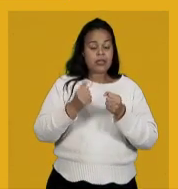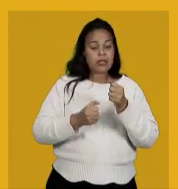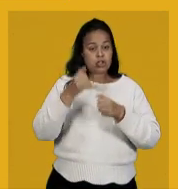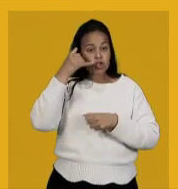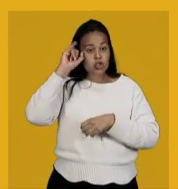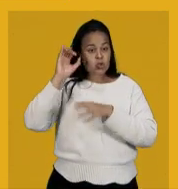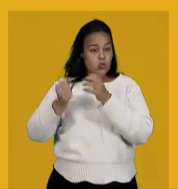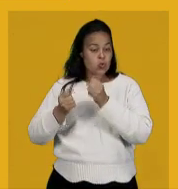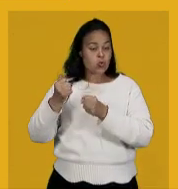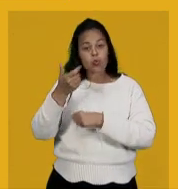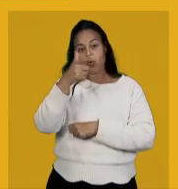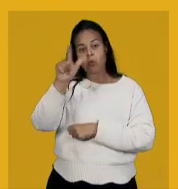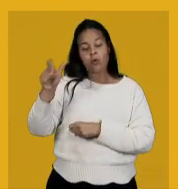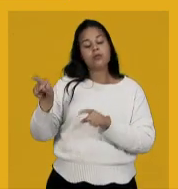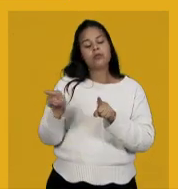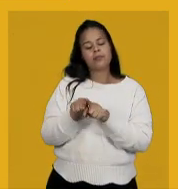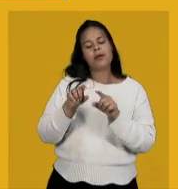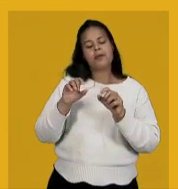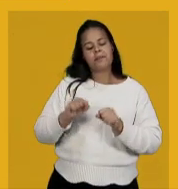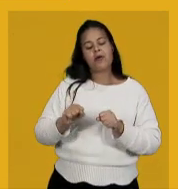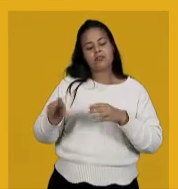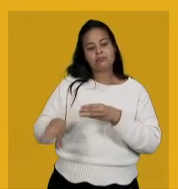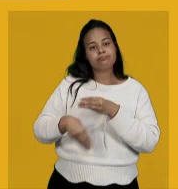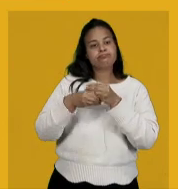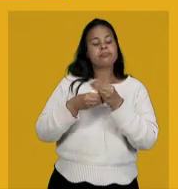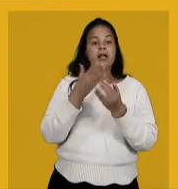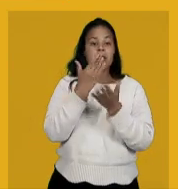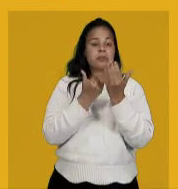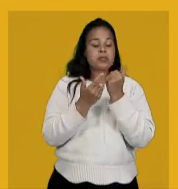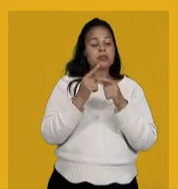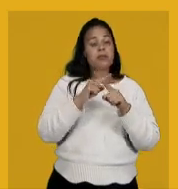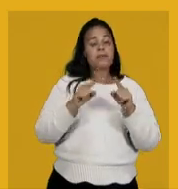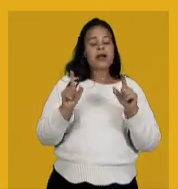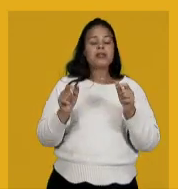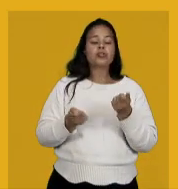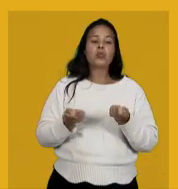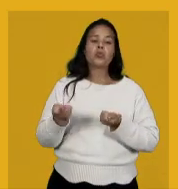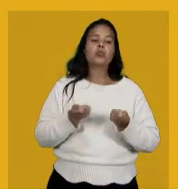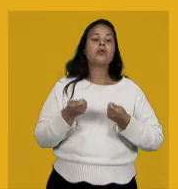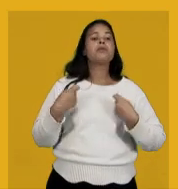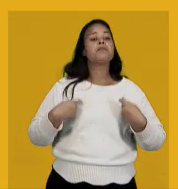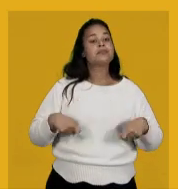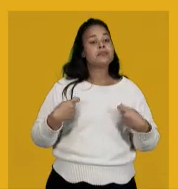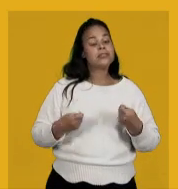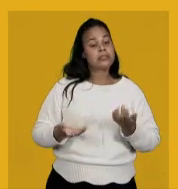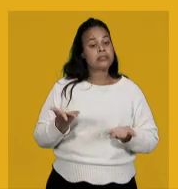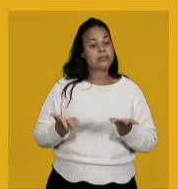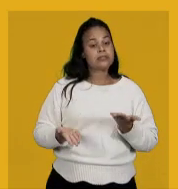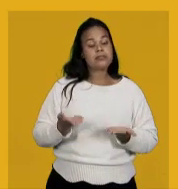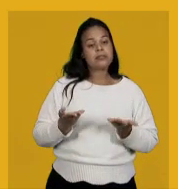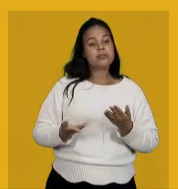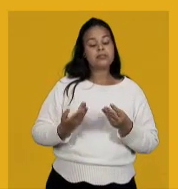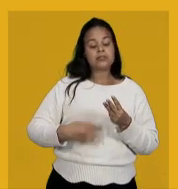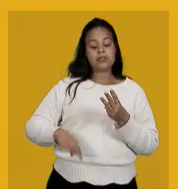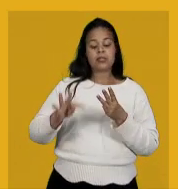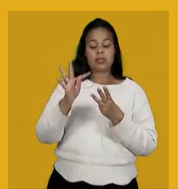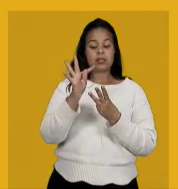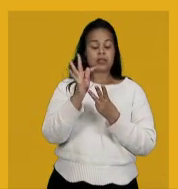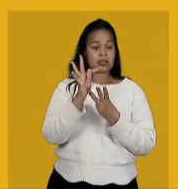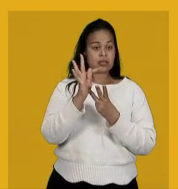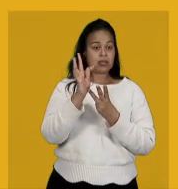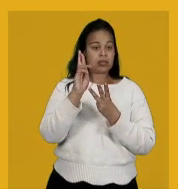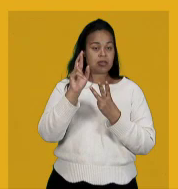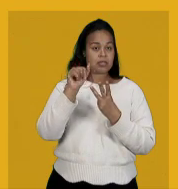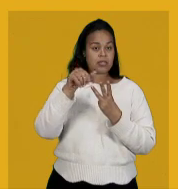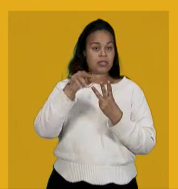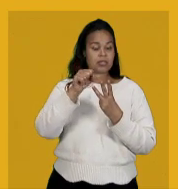leite. Podem até fazer parte da alimentação, mas em quantidades controladas. A gordura trans é aquela que não pode, você tem que